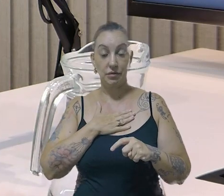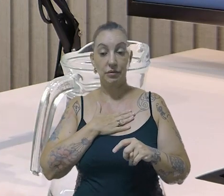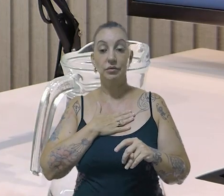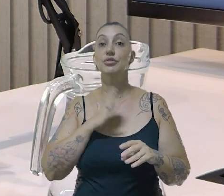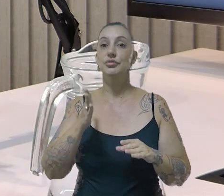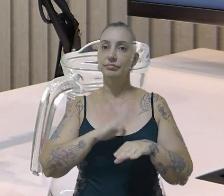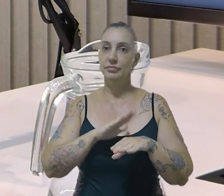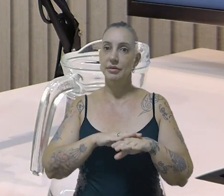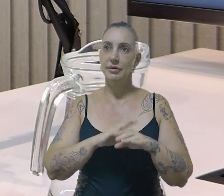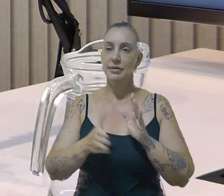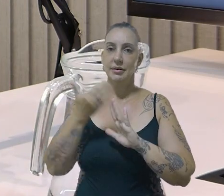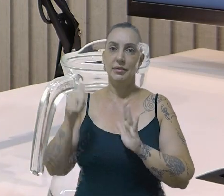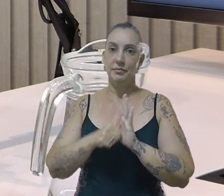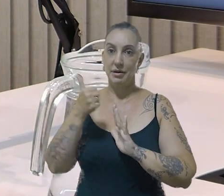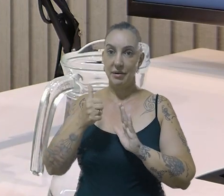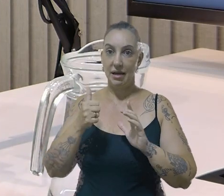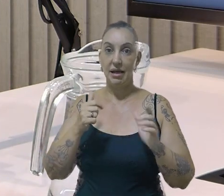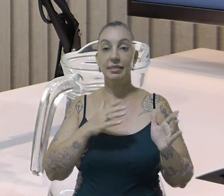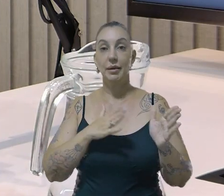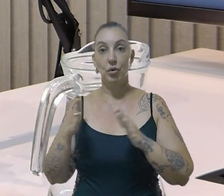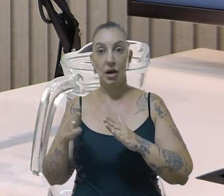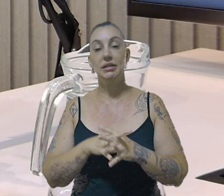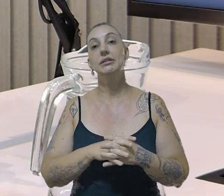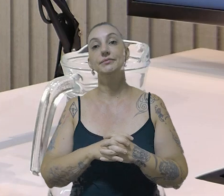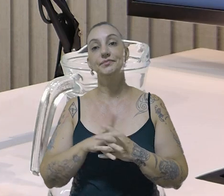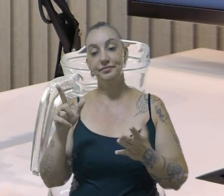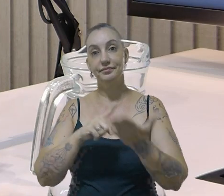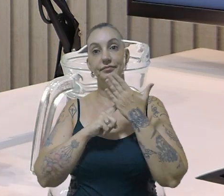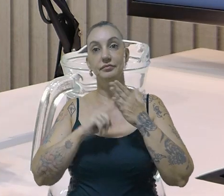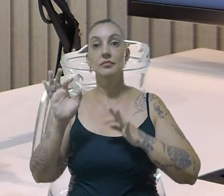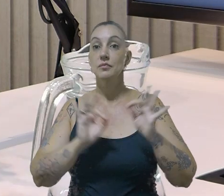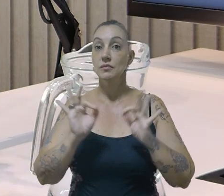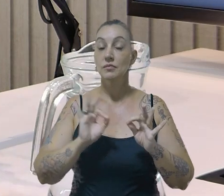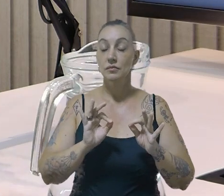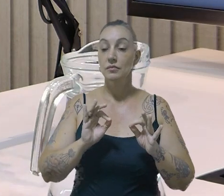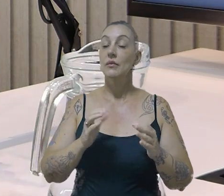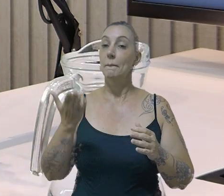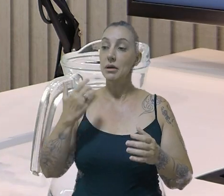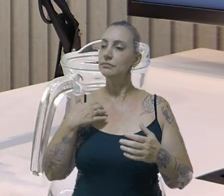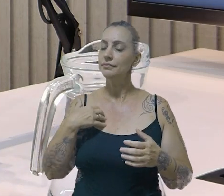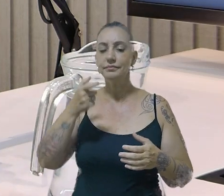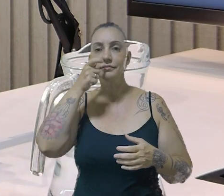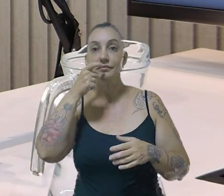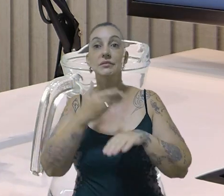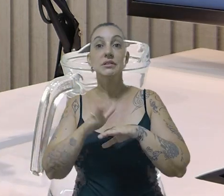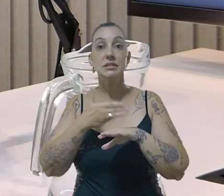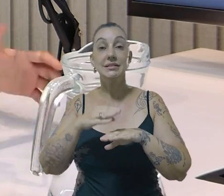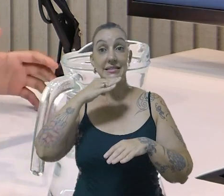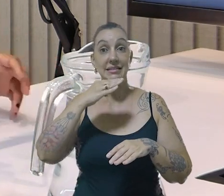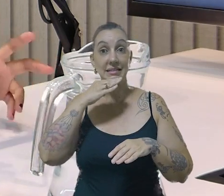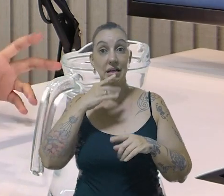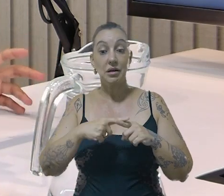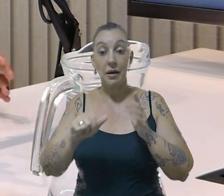opera desde a primeira temporada tá E aí ele que roda com um projeto mas eu fiz questão de ir assim para ver o ensaio no Santana assim porque foi a